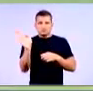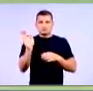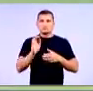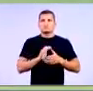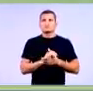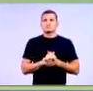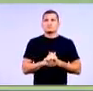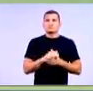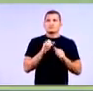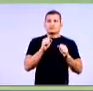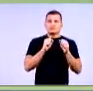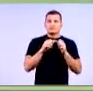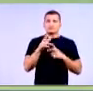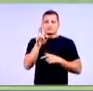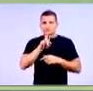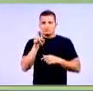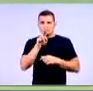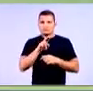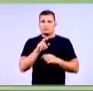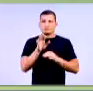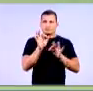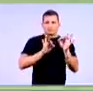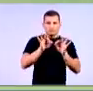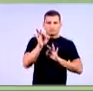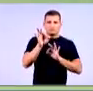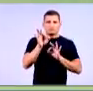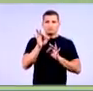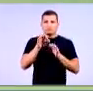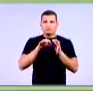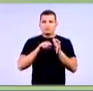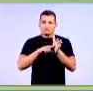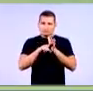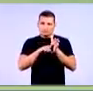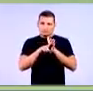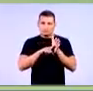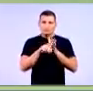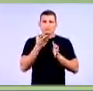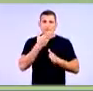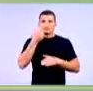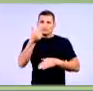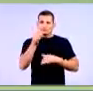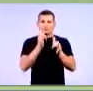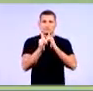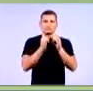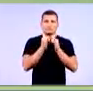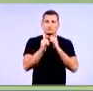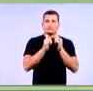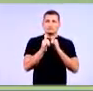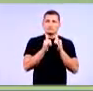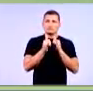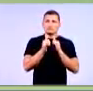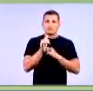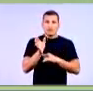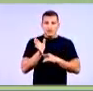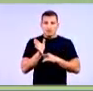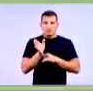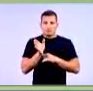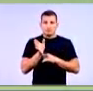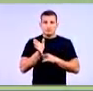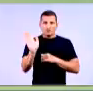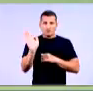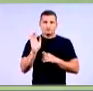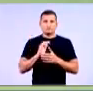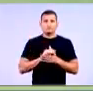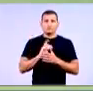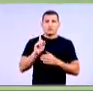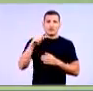e avaliação, né, como algo para aprimorar as informações que saíram aqui, para que nas próximas